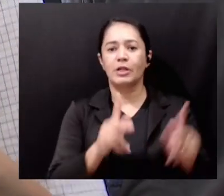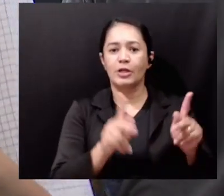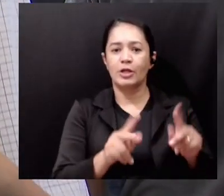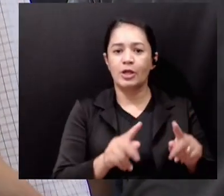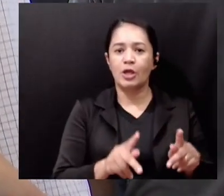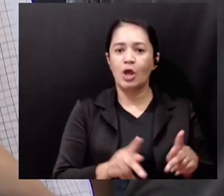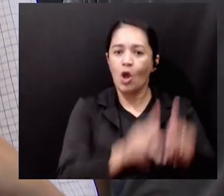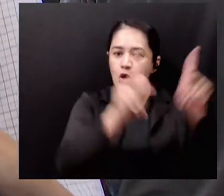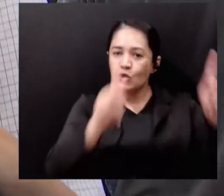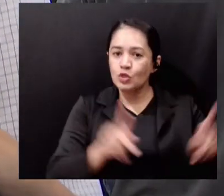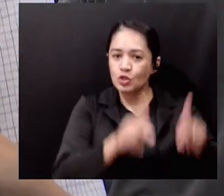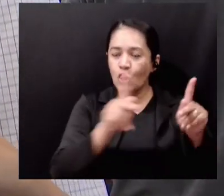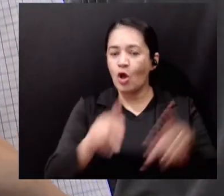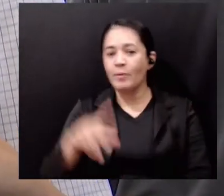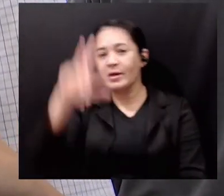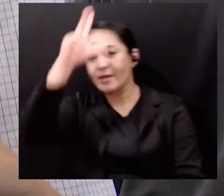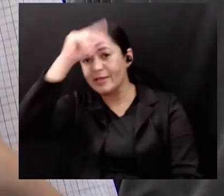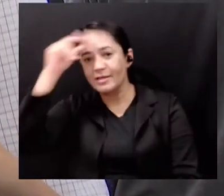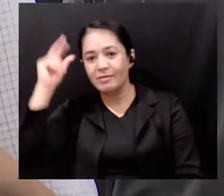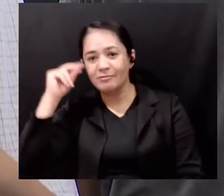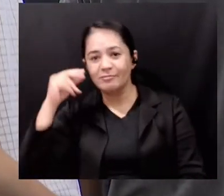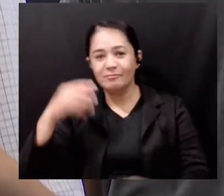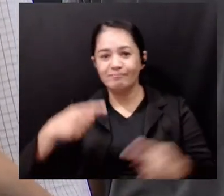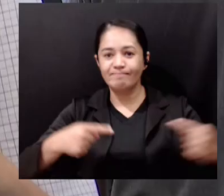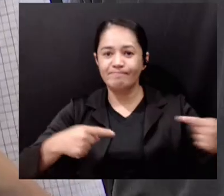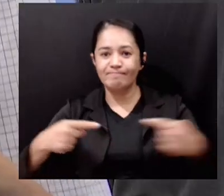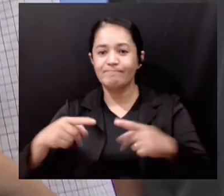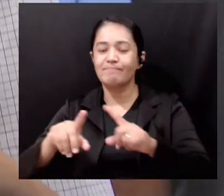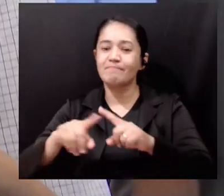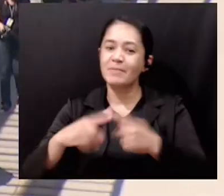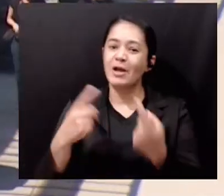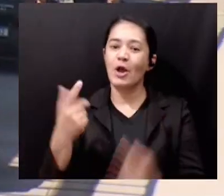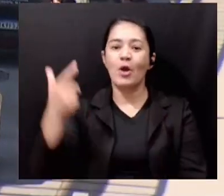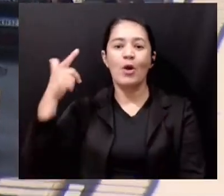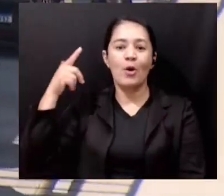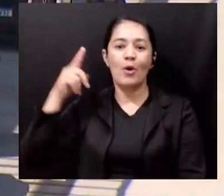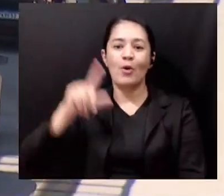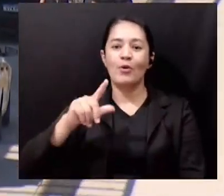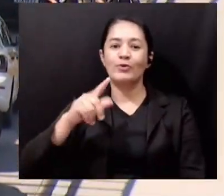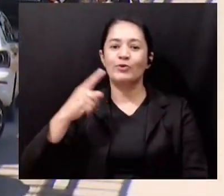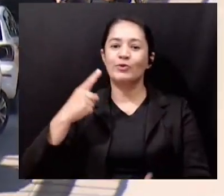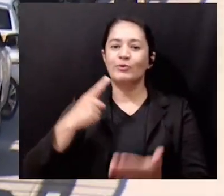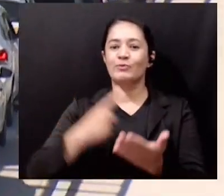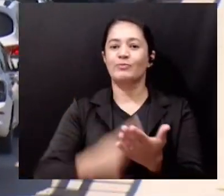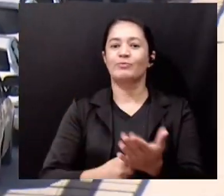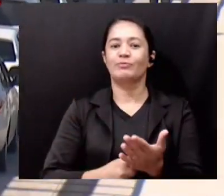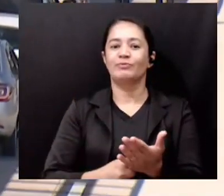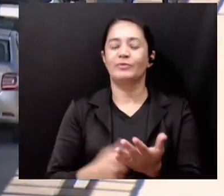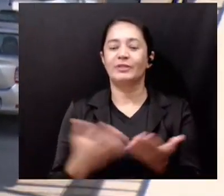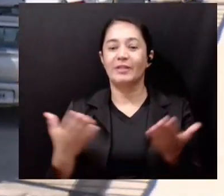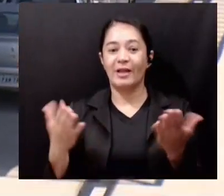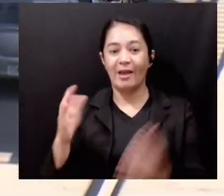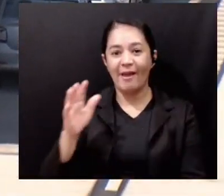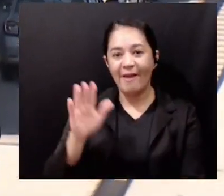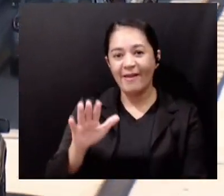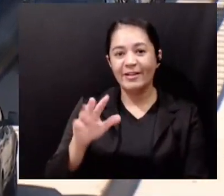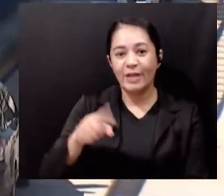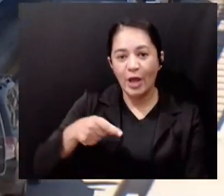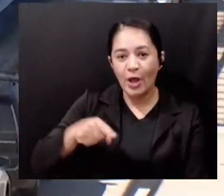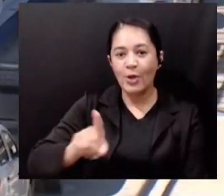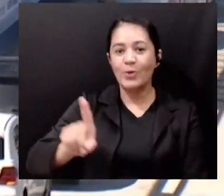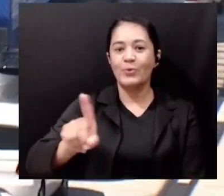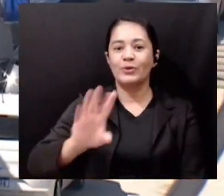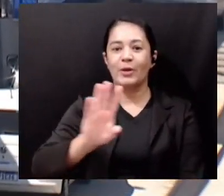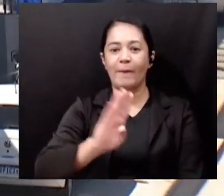administração conseguiu entrar em acordo e essa estação foi entregue. Essa é a última estação da BRT Campo Grande e